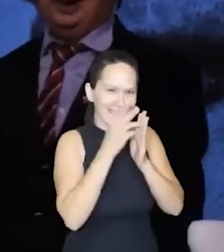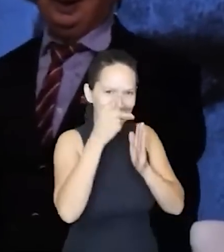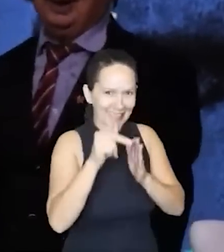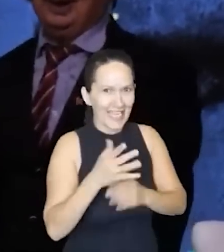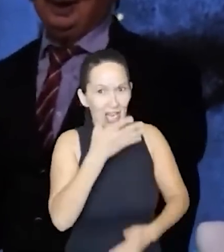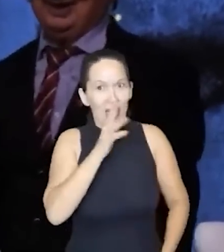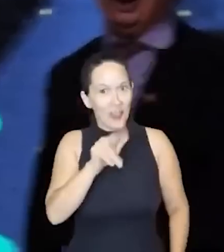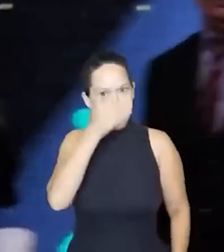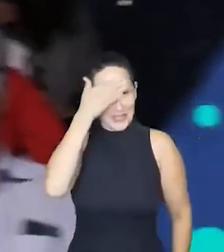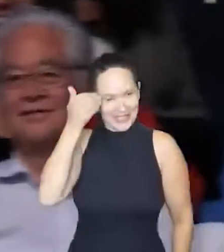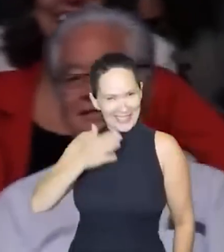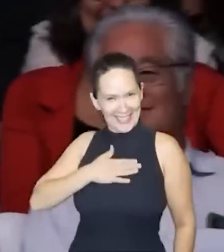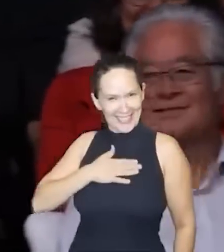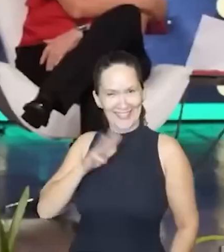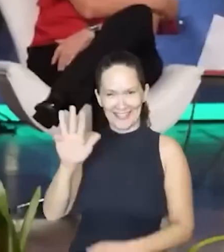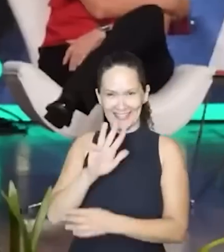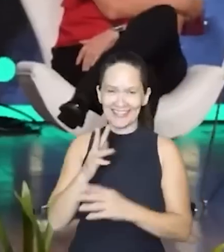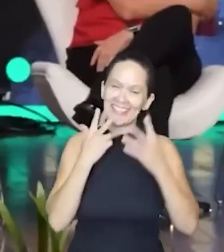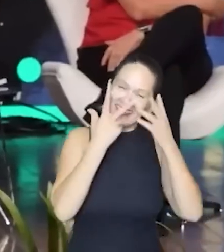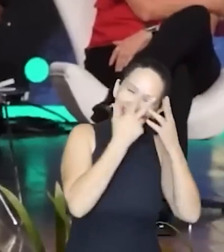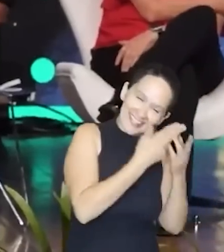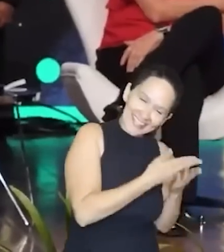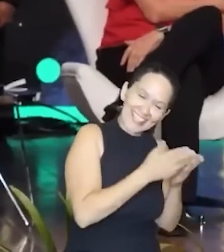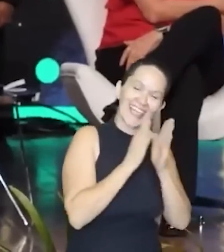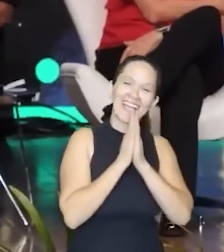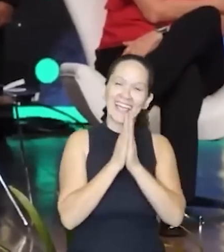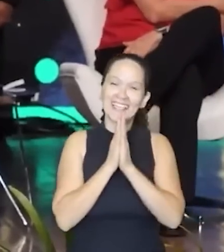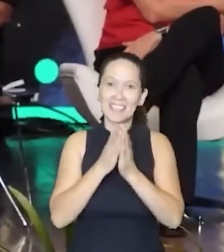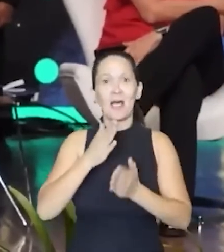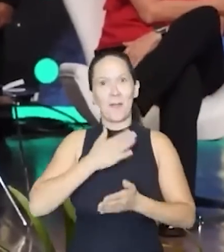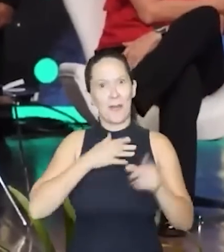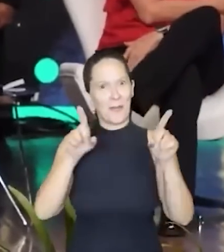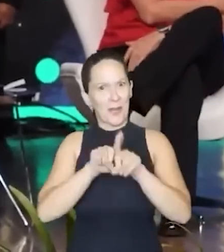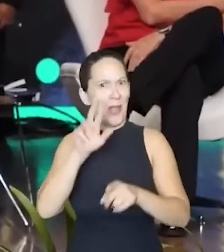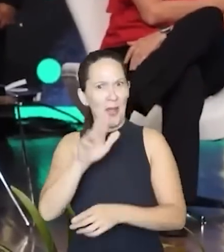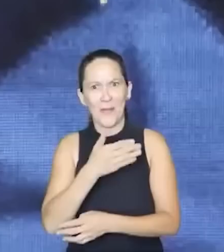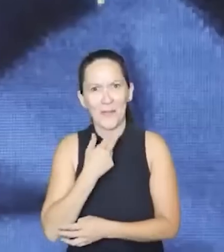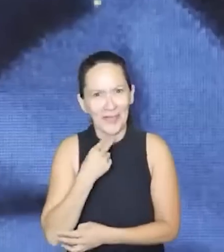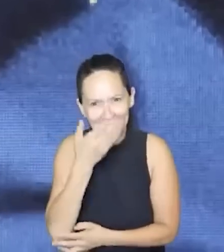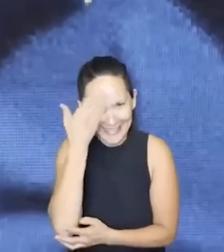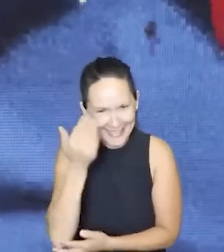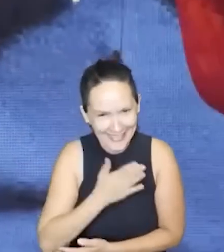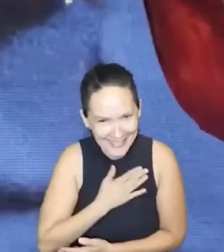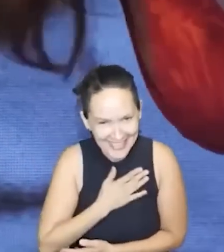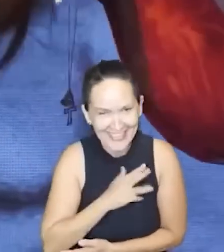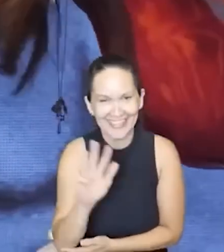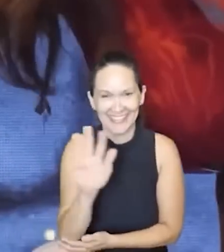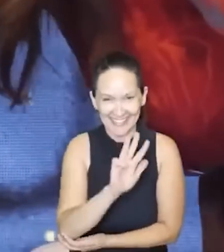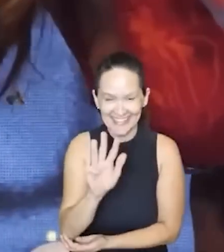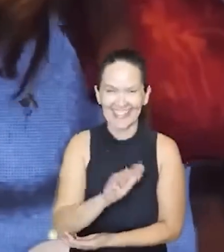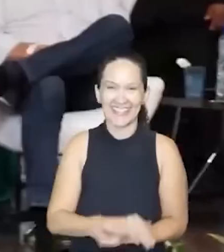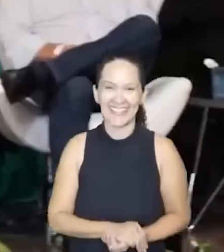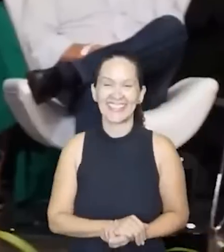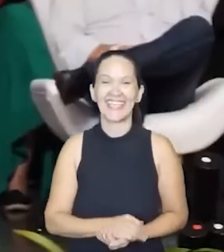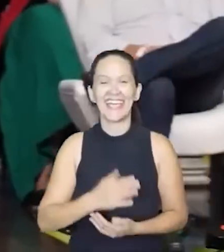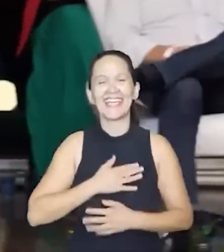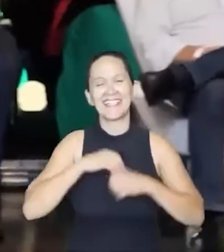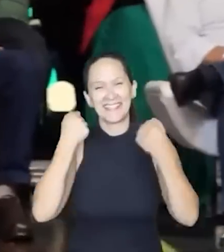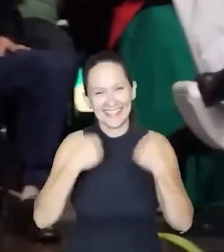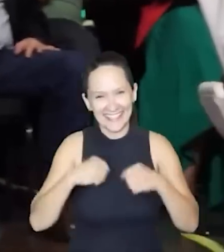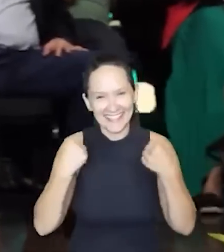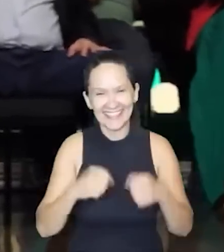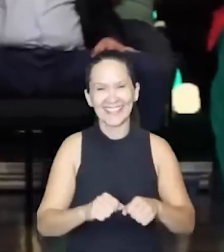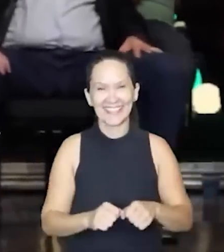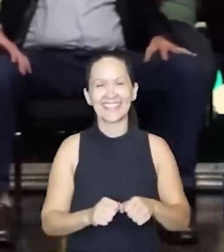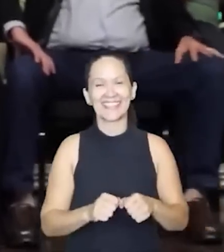Quando for deitar, que fizer uma rezinha, não se esqueçam do Lulinha. Porque eu preciso durar